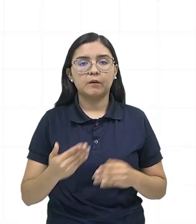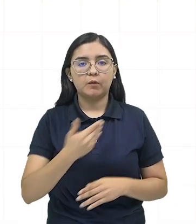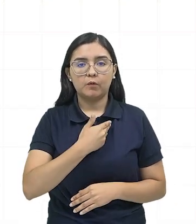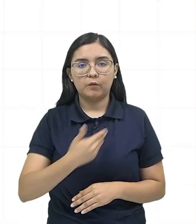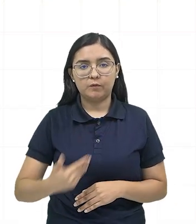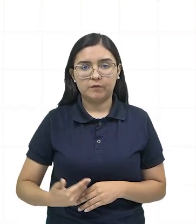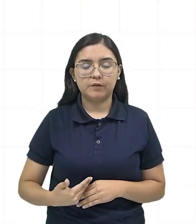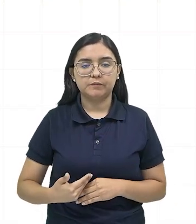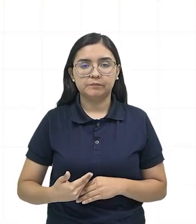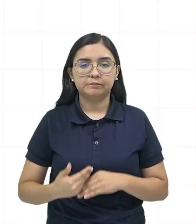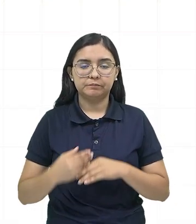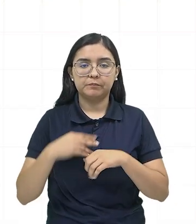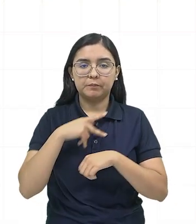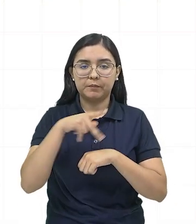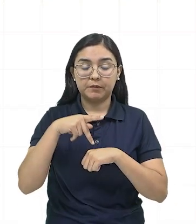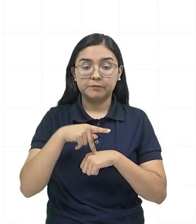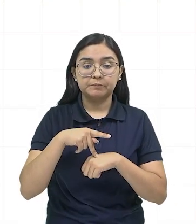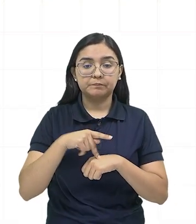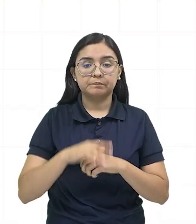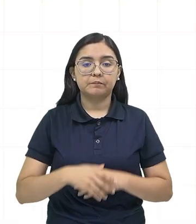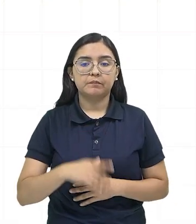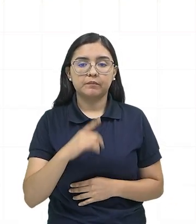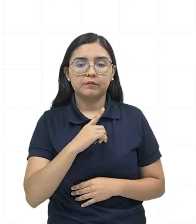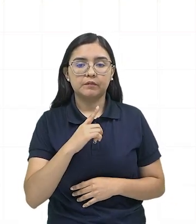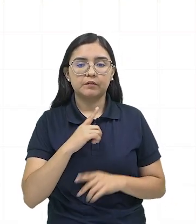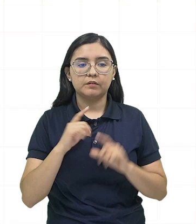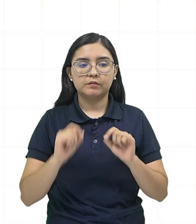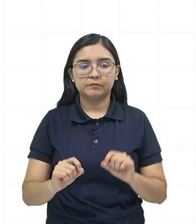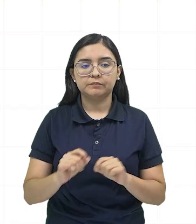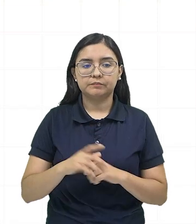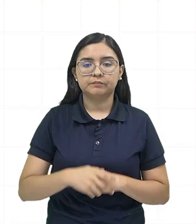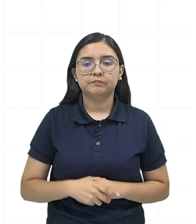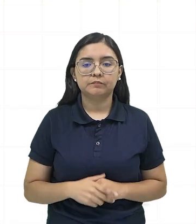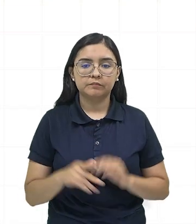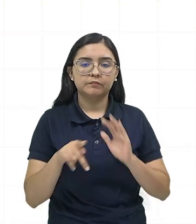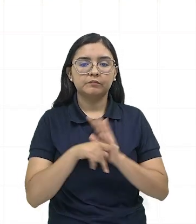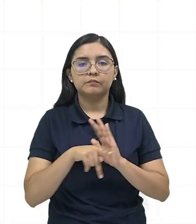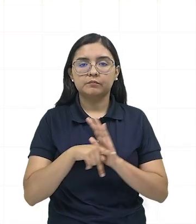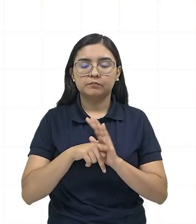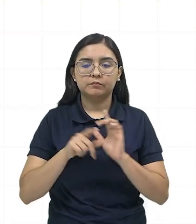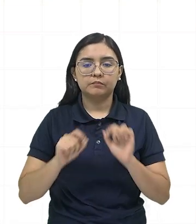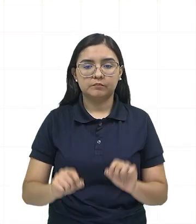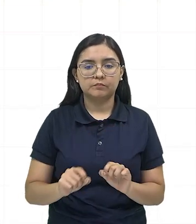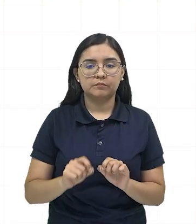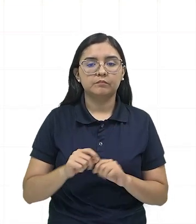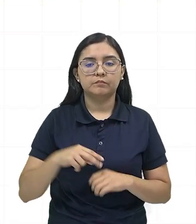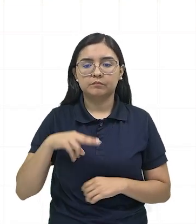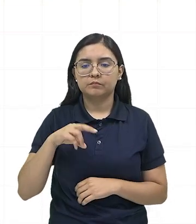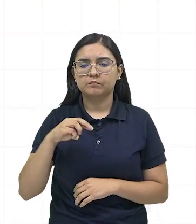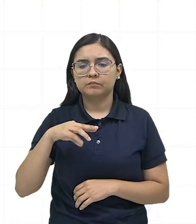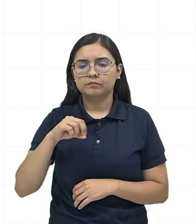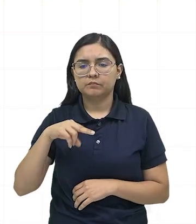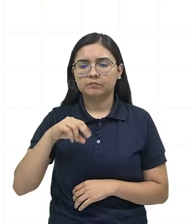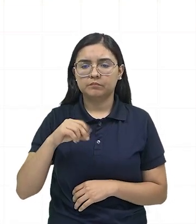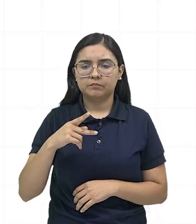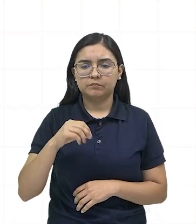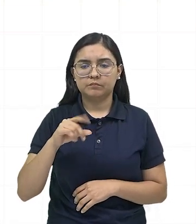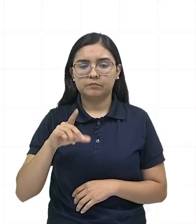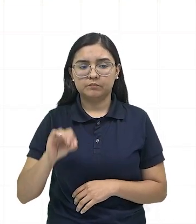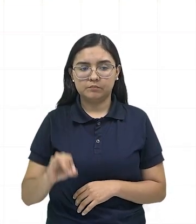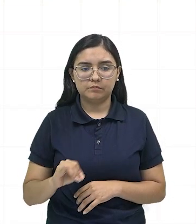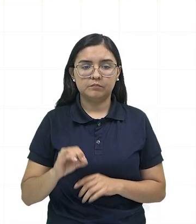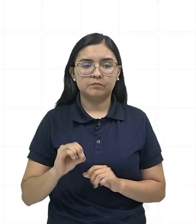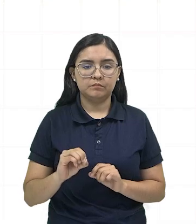de um país. Ele possui o monopólio legítimo do uso da força dentro de